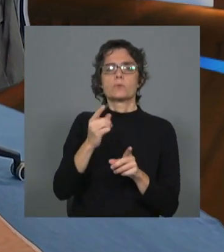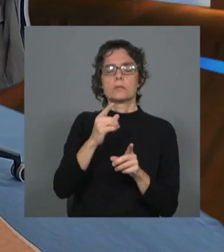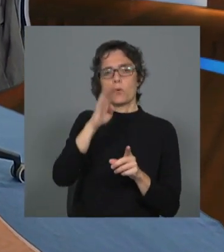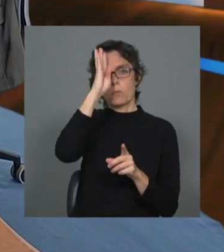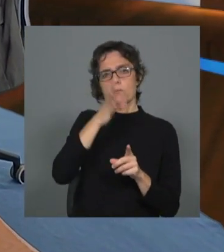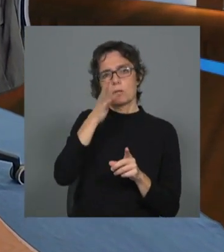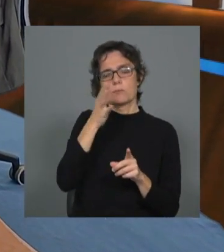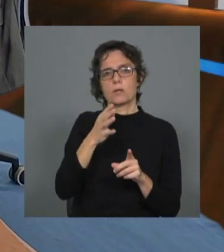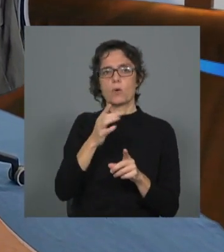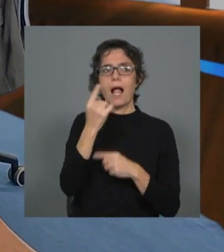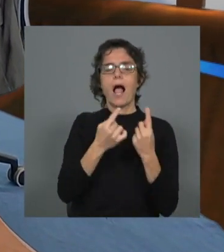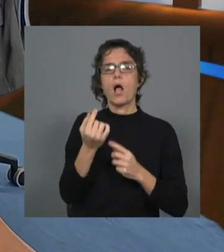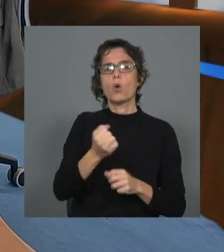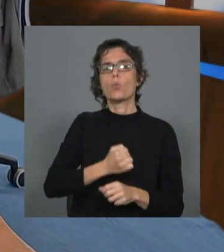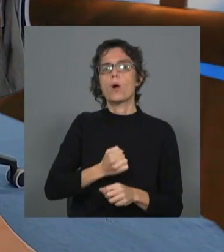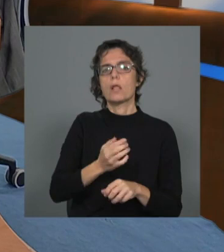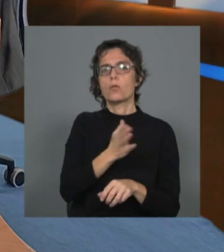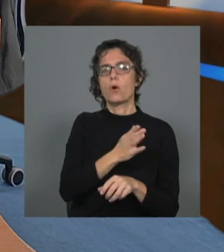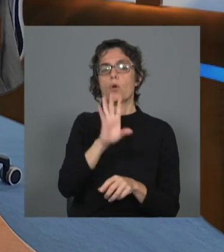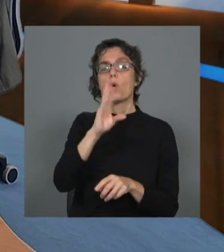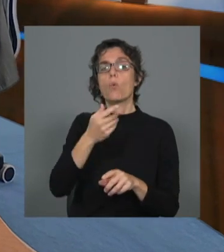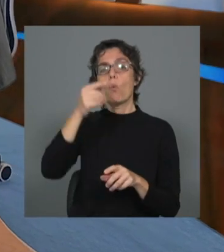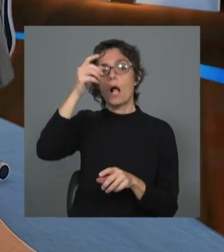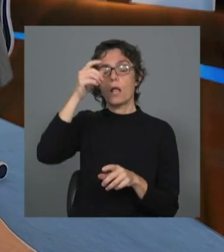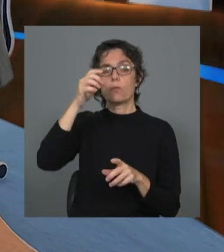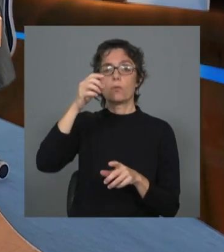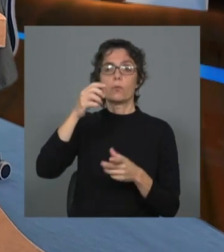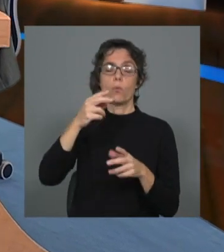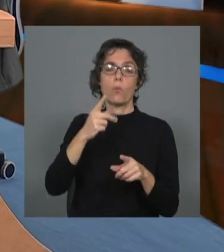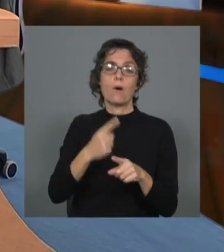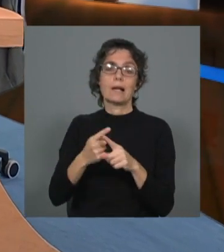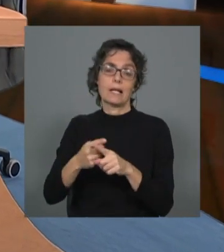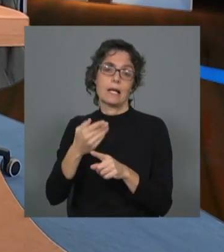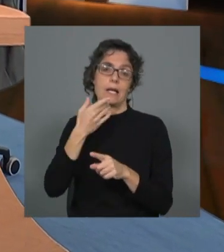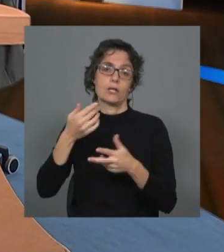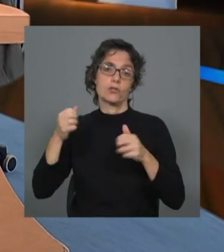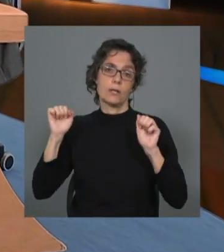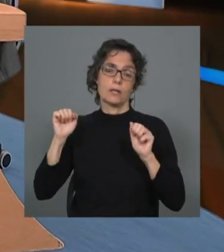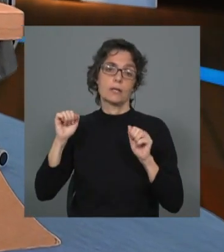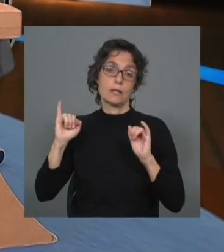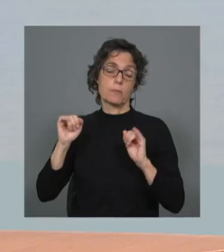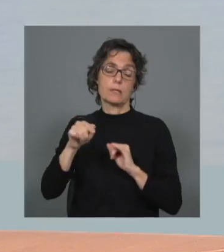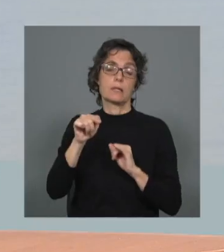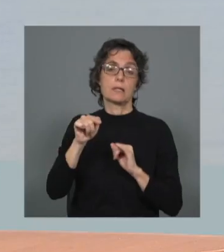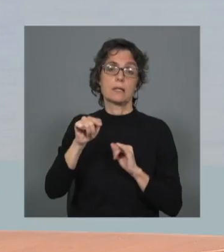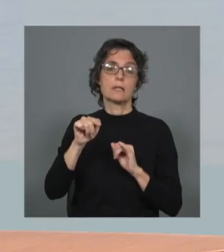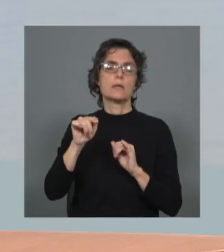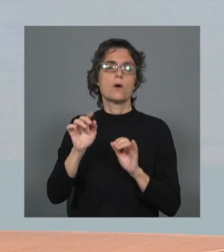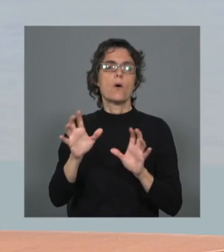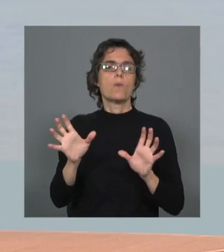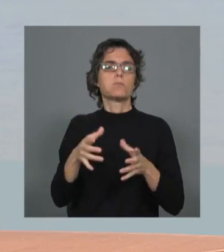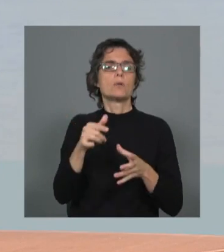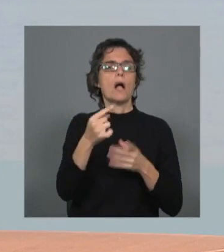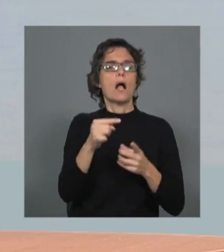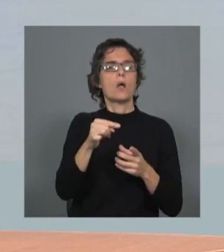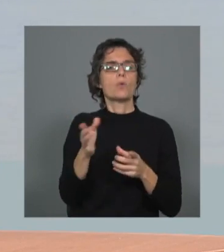da independência da Grécia, ficaram do lado das potências europeias que dominavam parte do território.